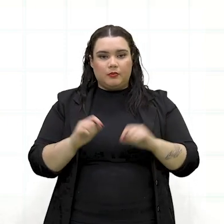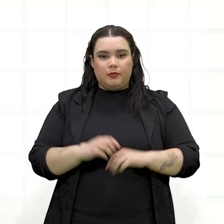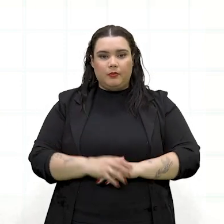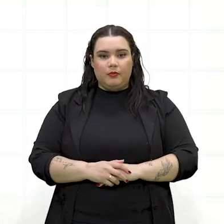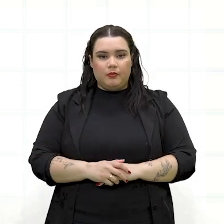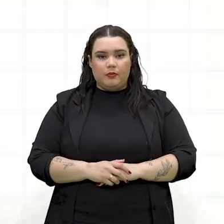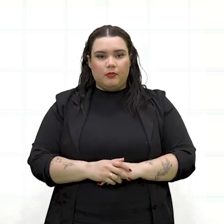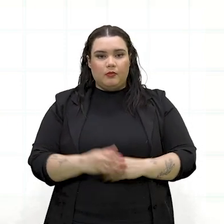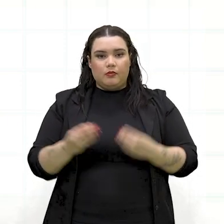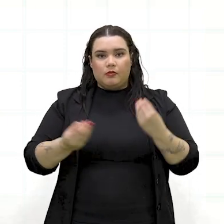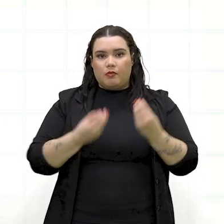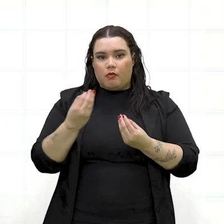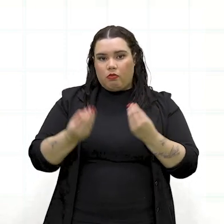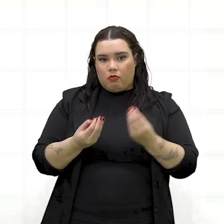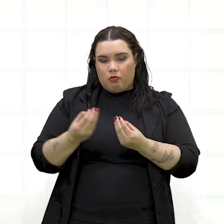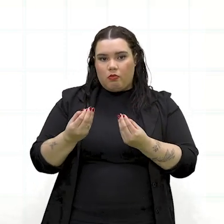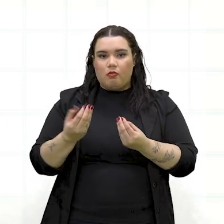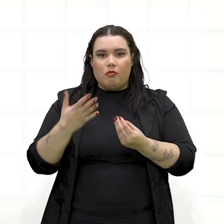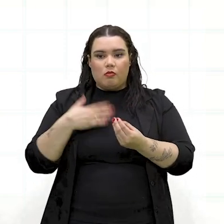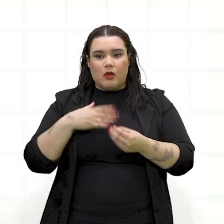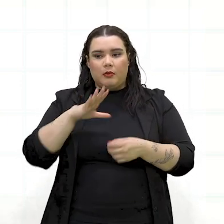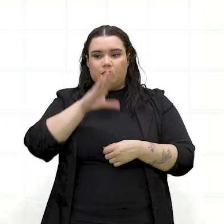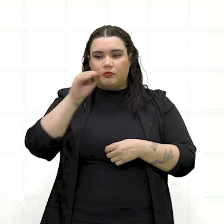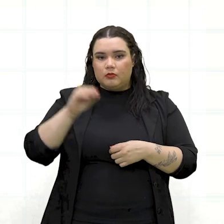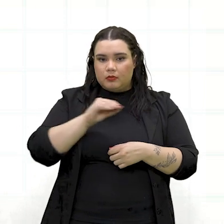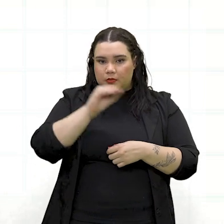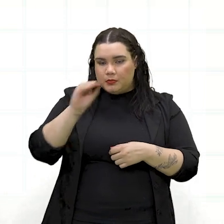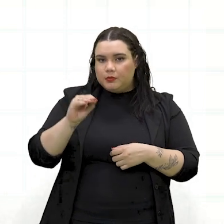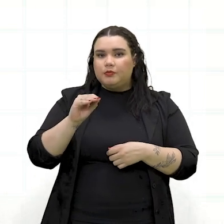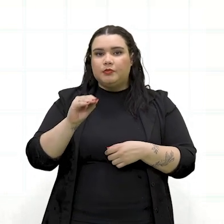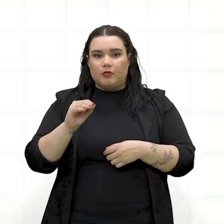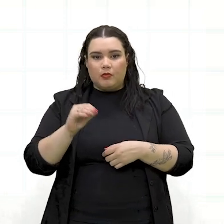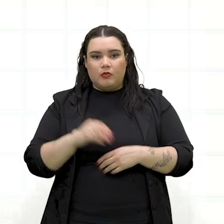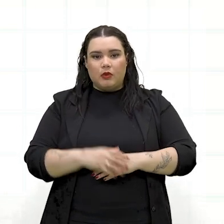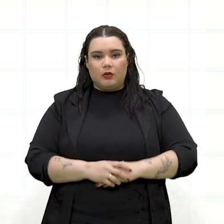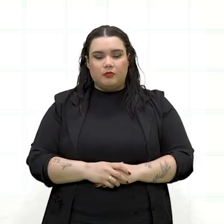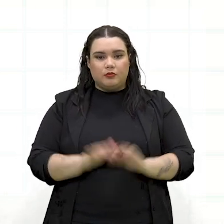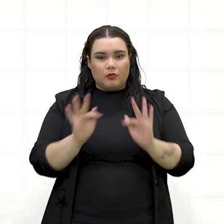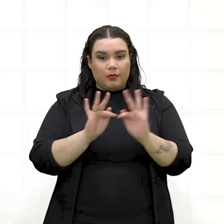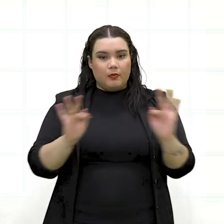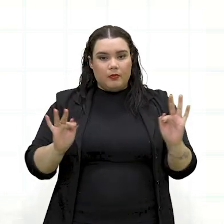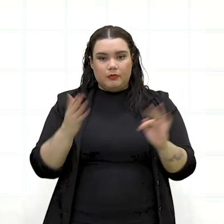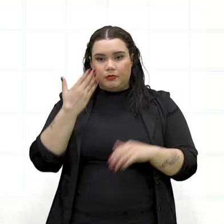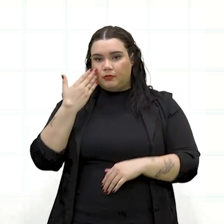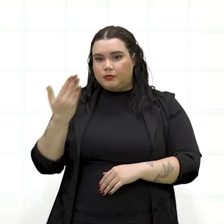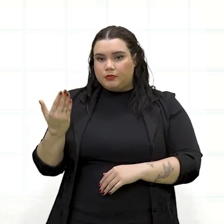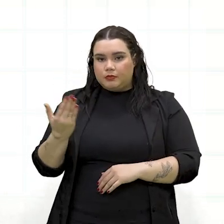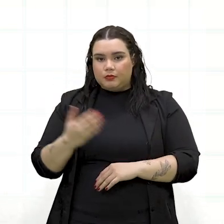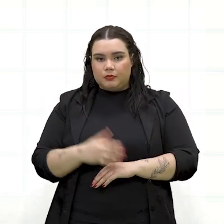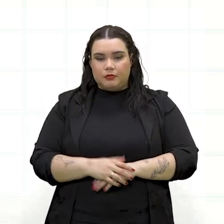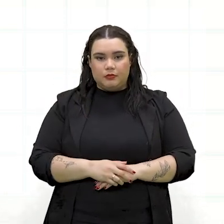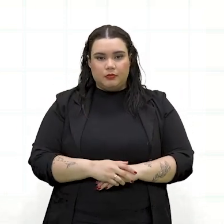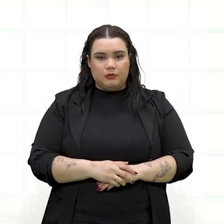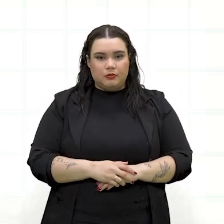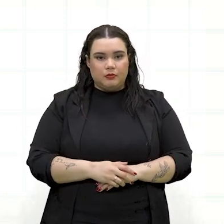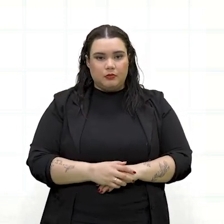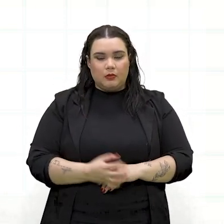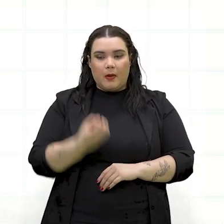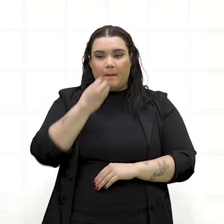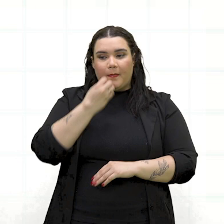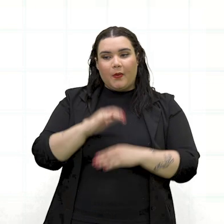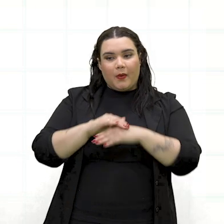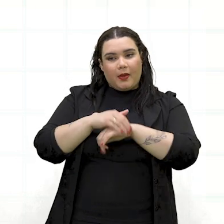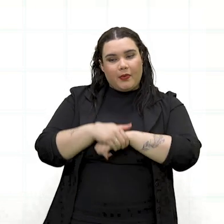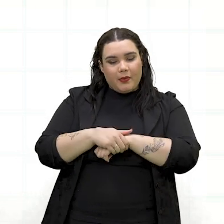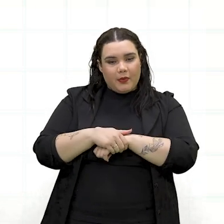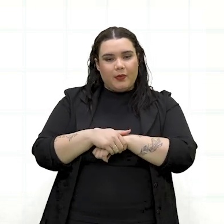no caso, eu vou falar com as meninas, né, com a Júlia. Eu digo, good evening, ma'am. Boa noite, senhorita, né?